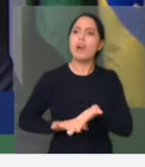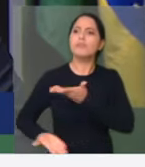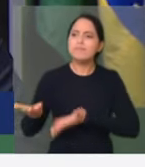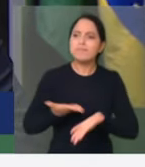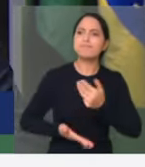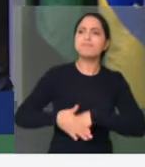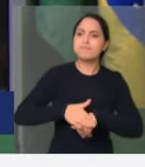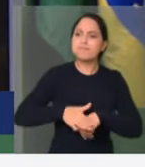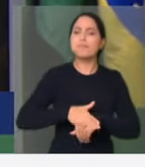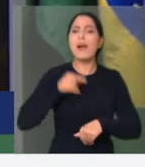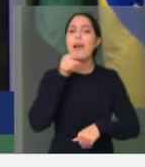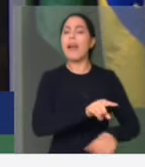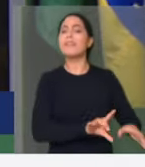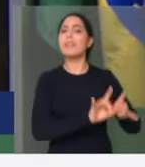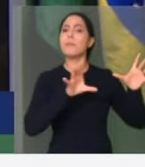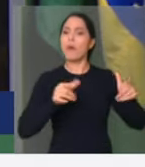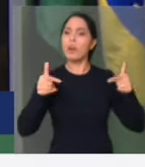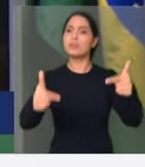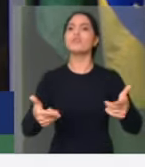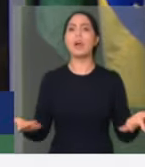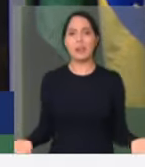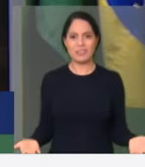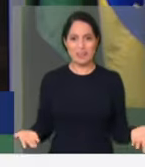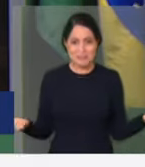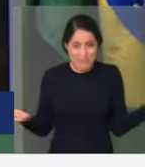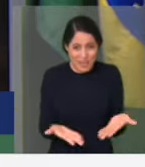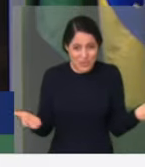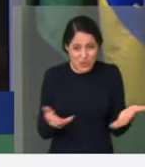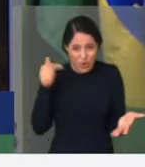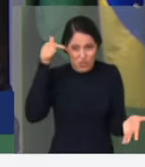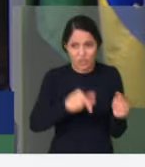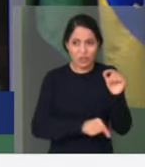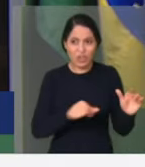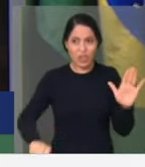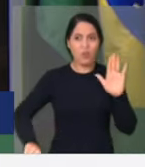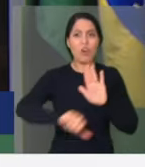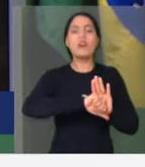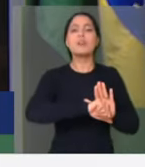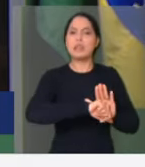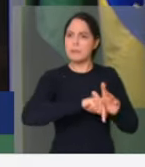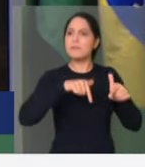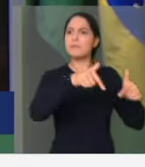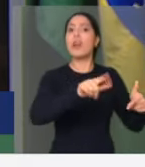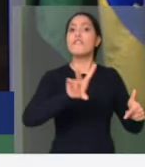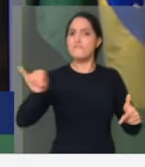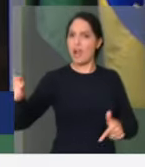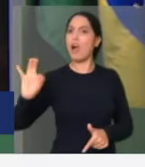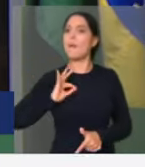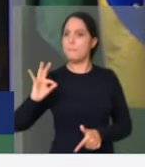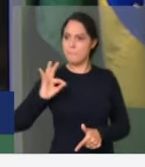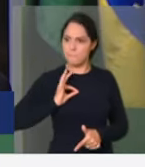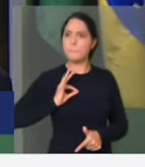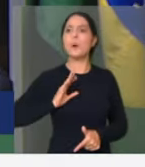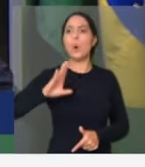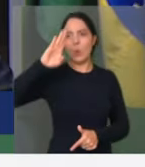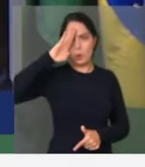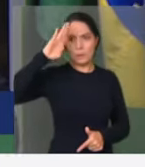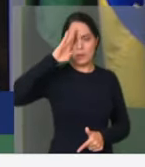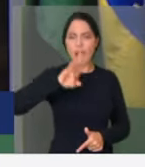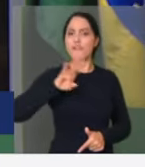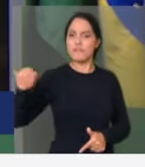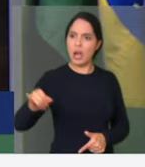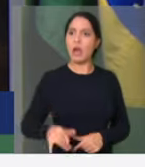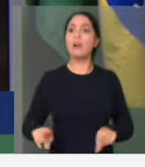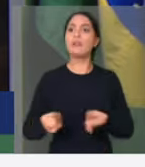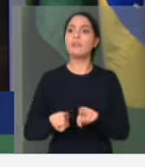essa sim é a vida democrática mal que foi feito hoje aqui para o criminoso EA Polícia Militar do Distrito Federal EA polícia